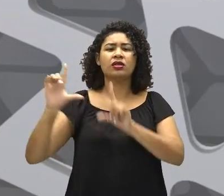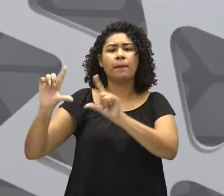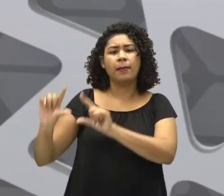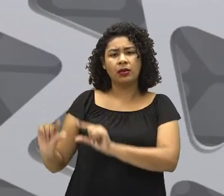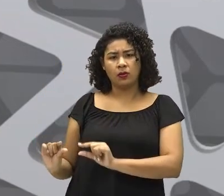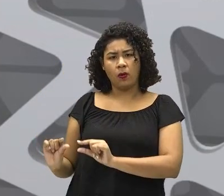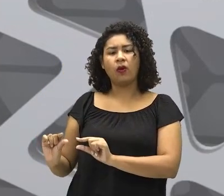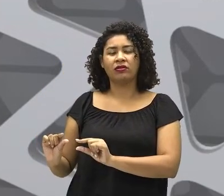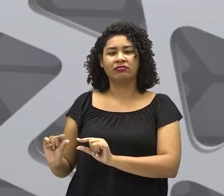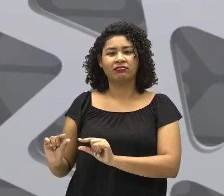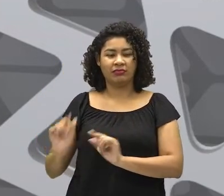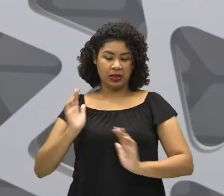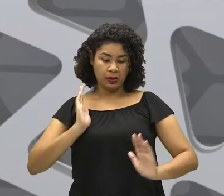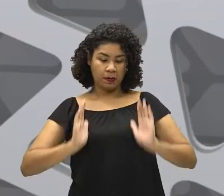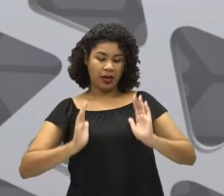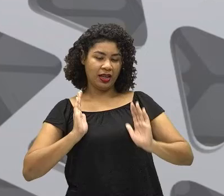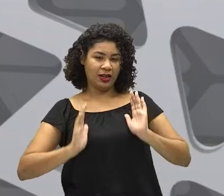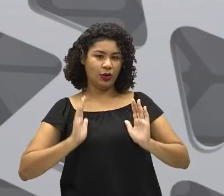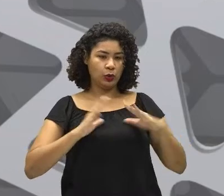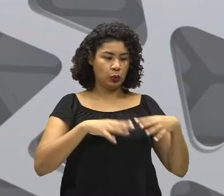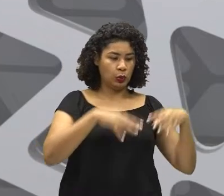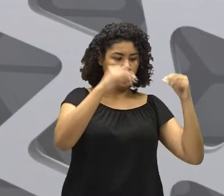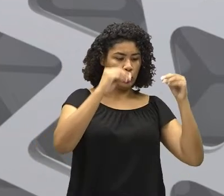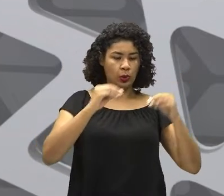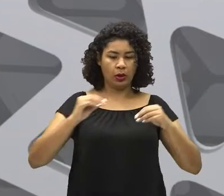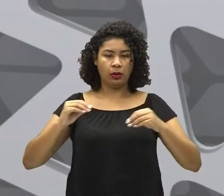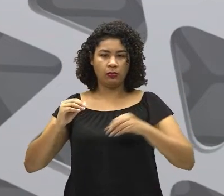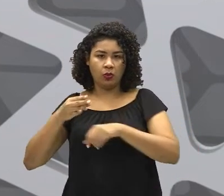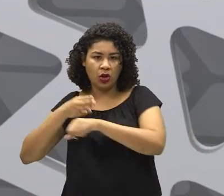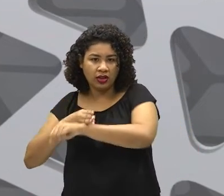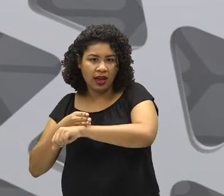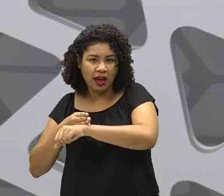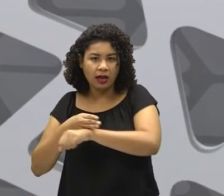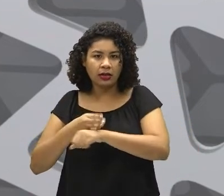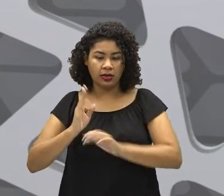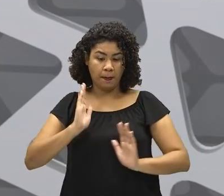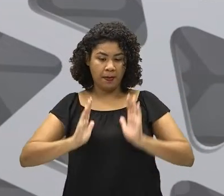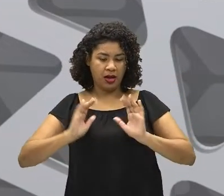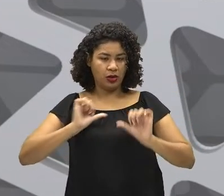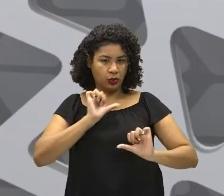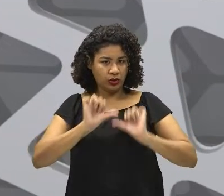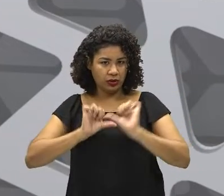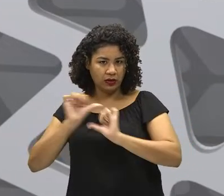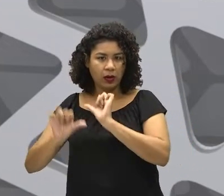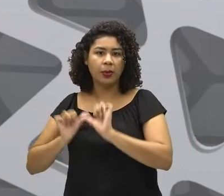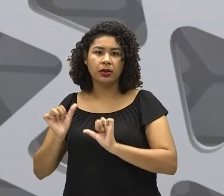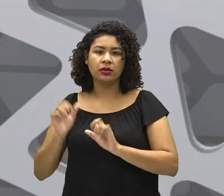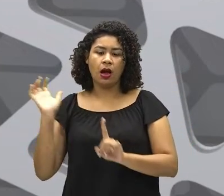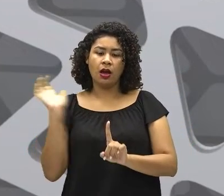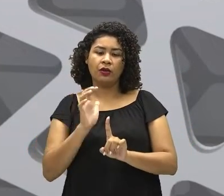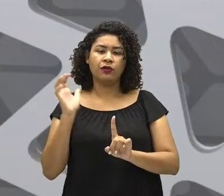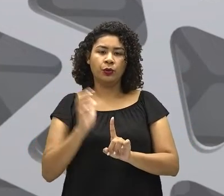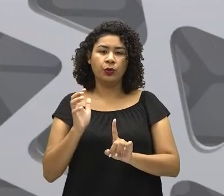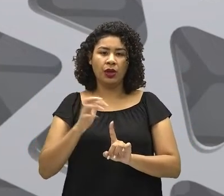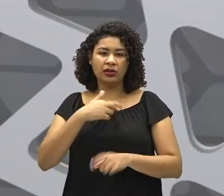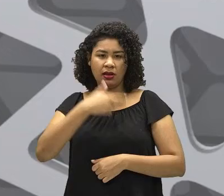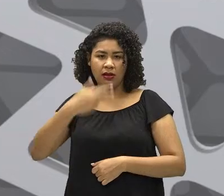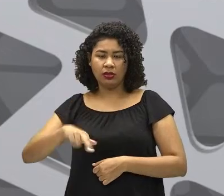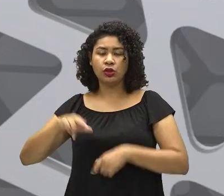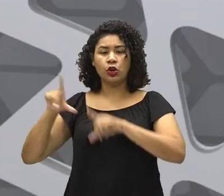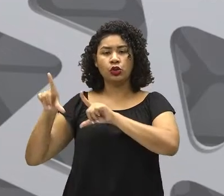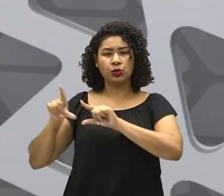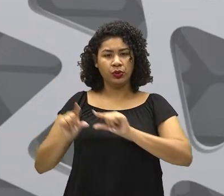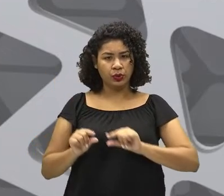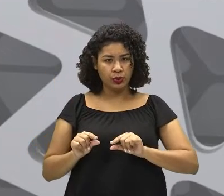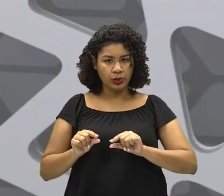desse momento de transição da Idade Média para a Idade Moderna. Então entenda, antropocentrismo não significa abandono